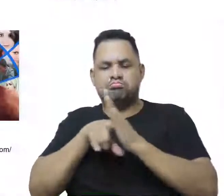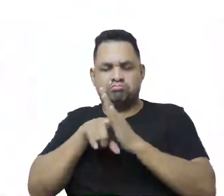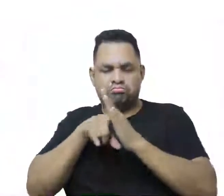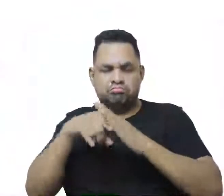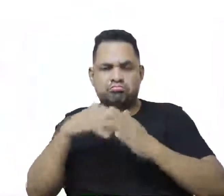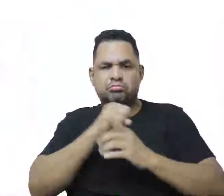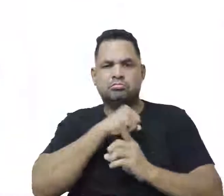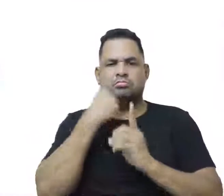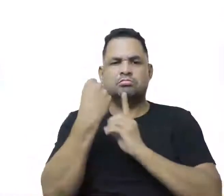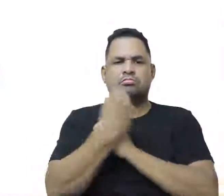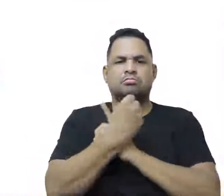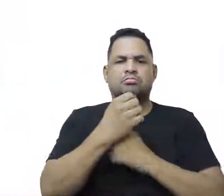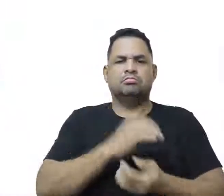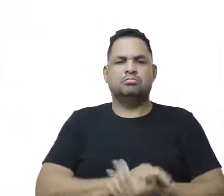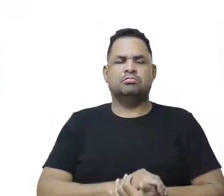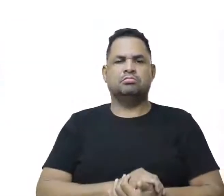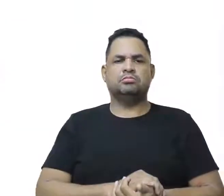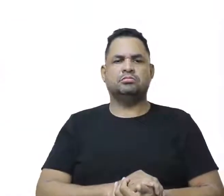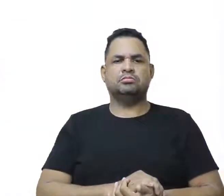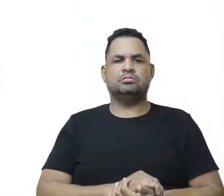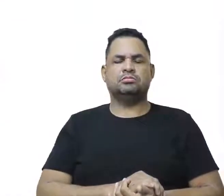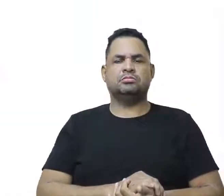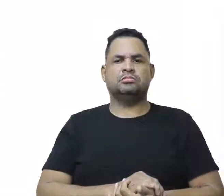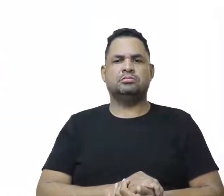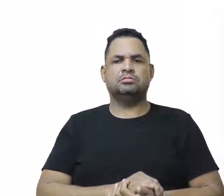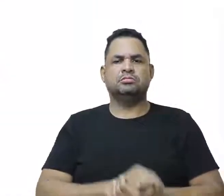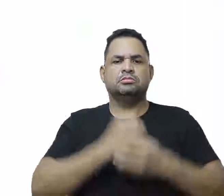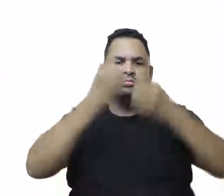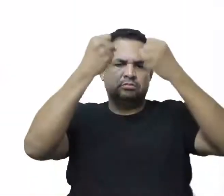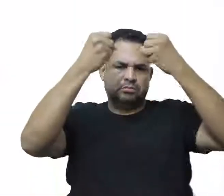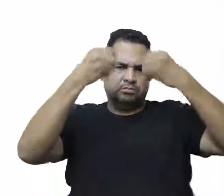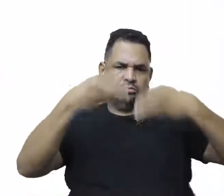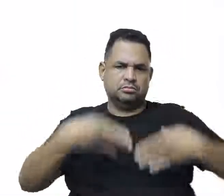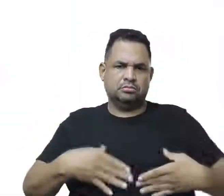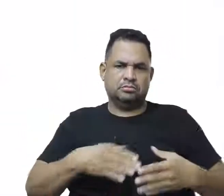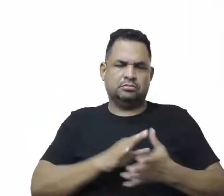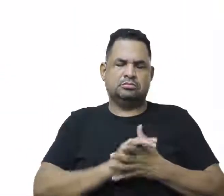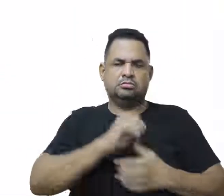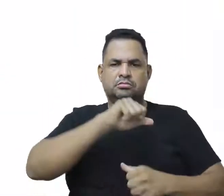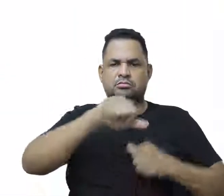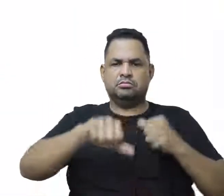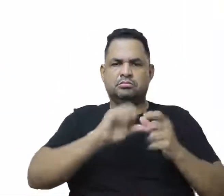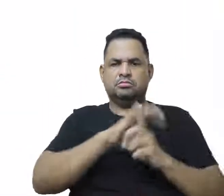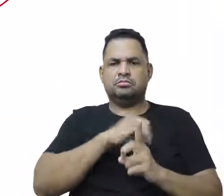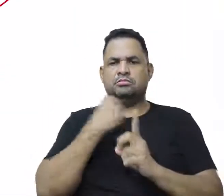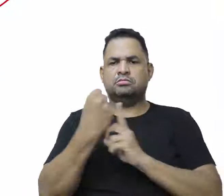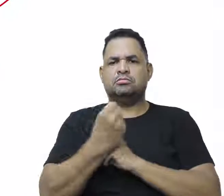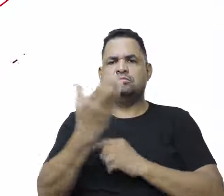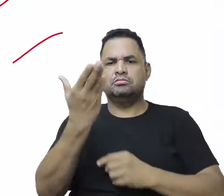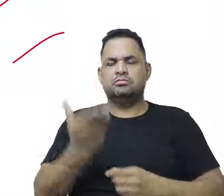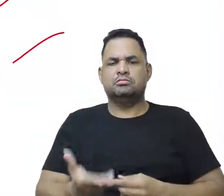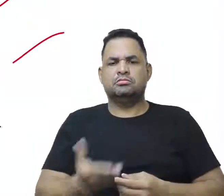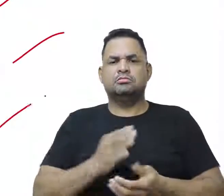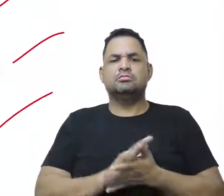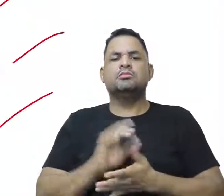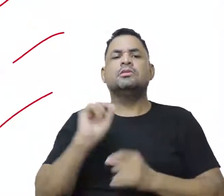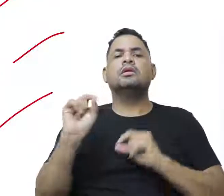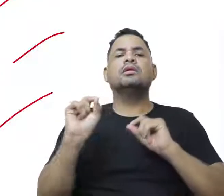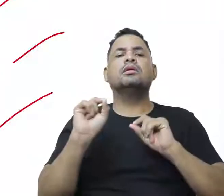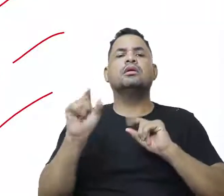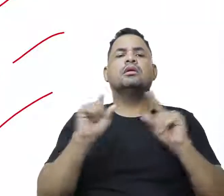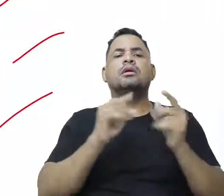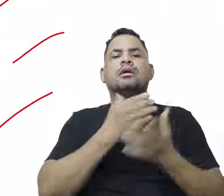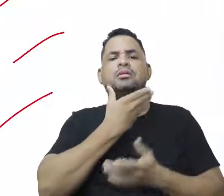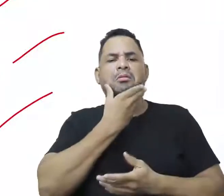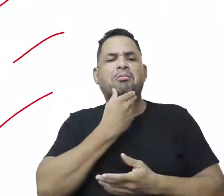certo Oi e aí a gente vai explicar aqui a mudança social para eles o que cada um